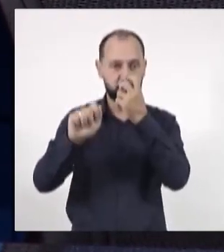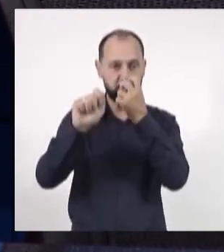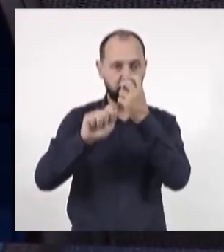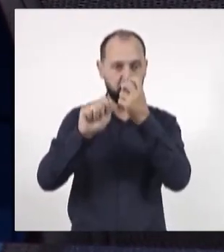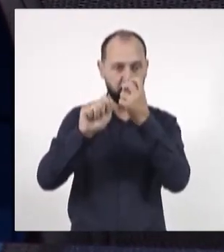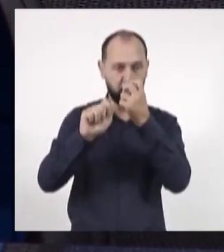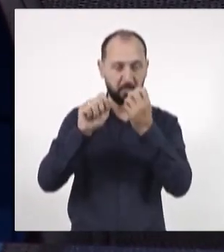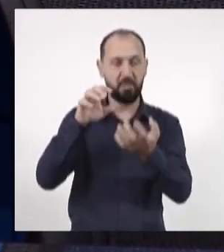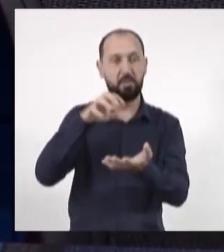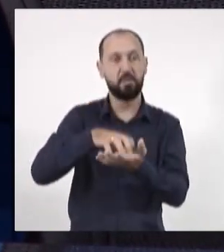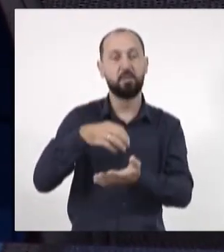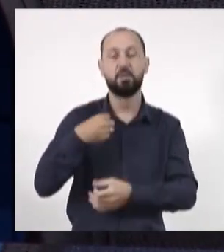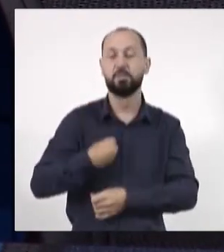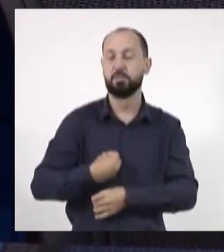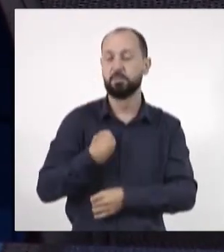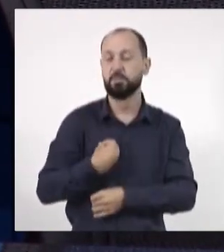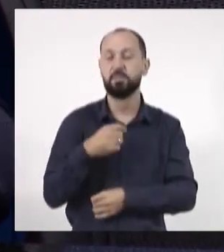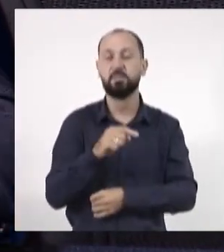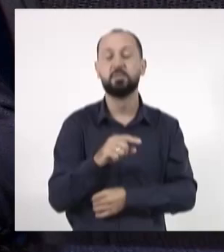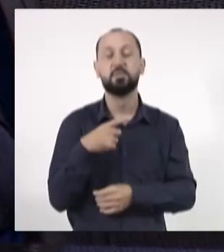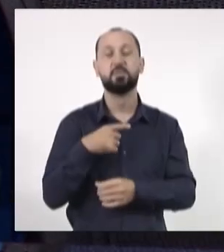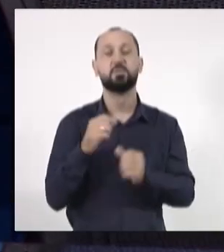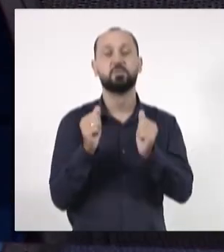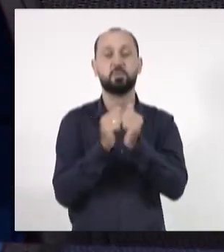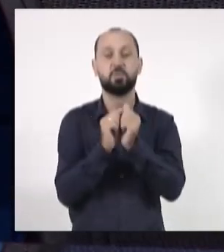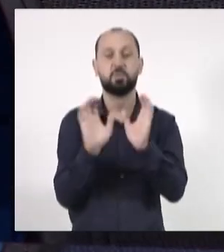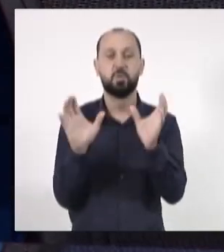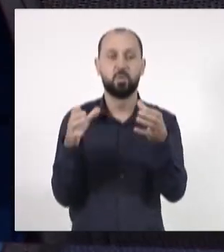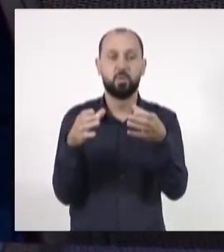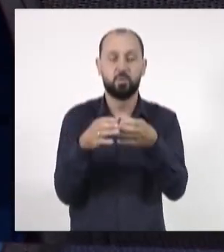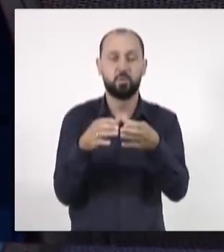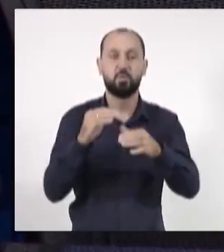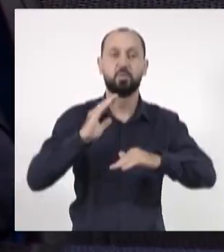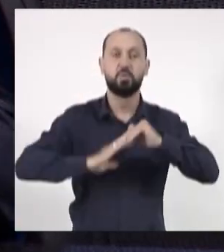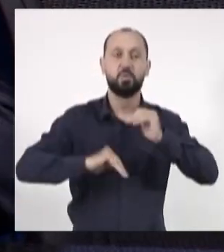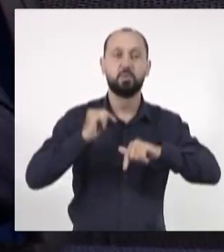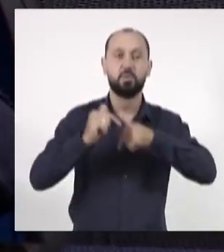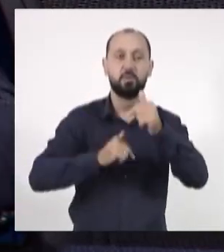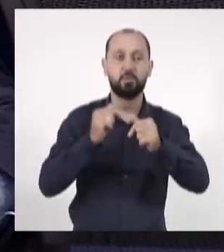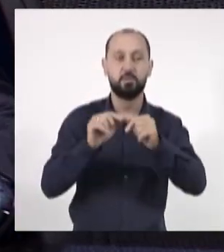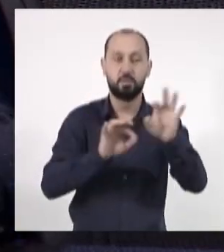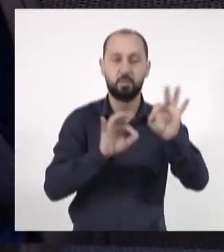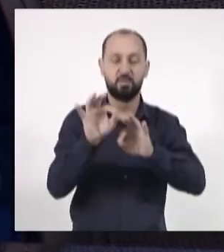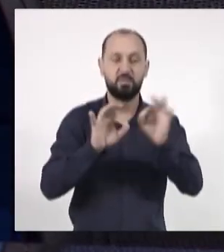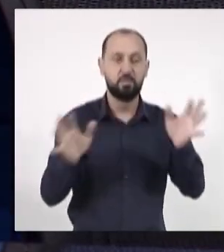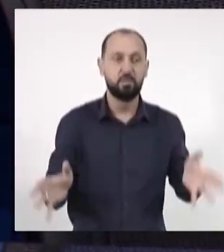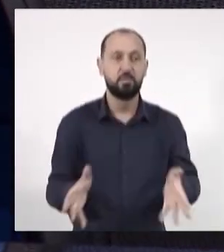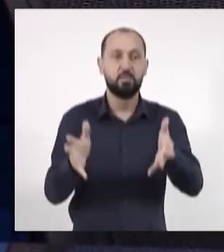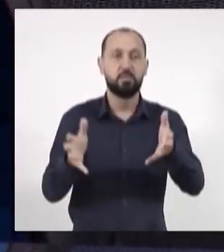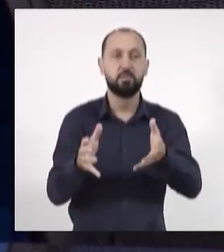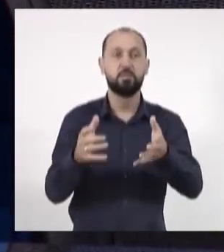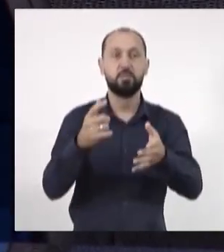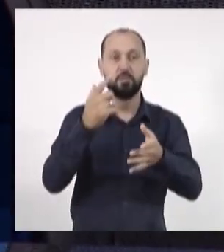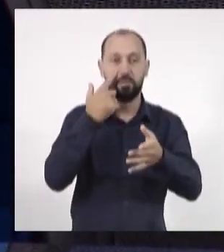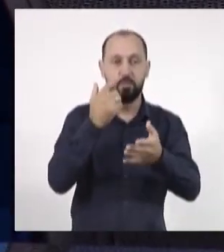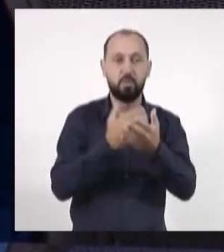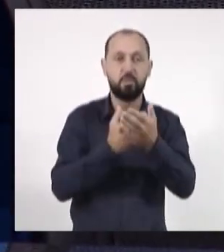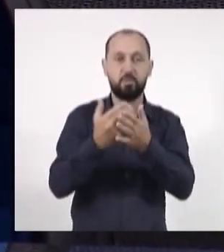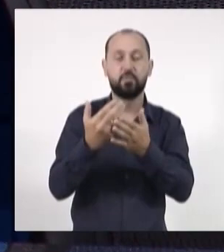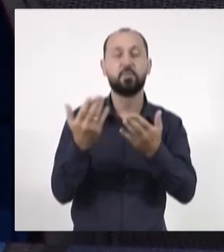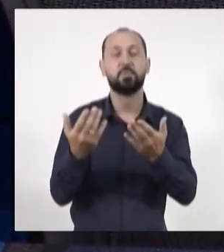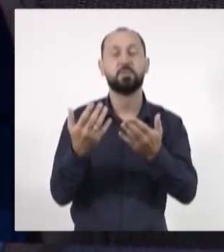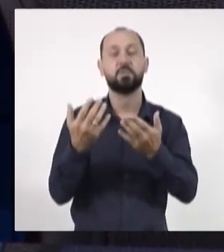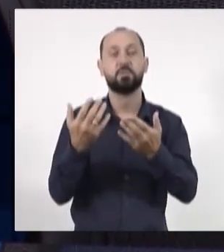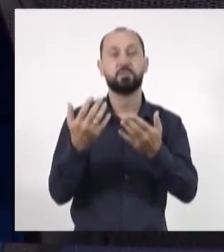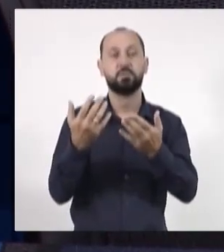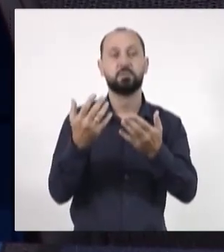Michele faz parte hoje do nosso quadro de colaboradores, e nós fizemos um esquenta sobre a reforma tributária.